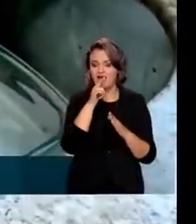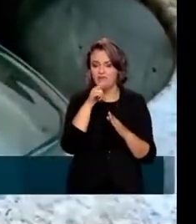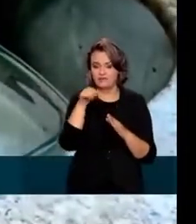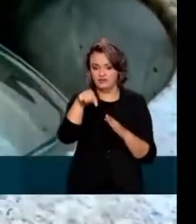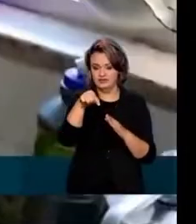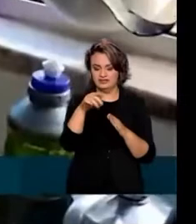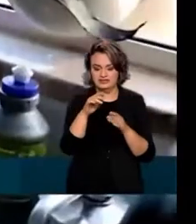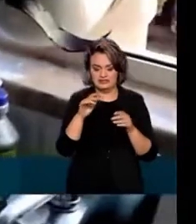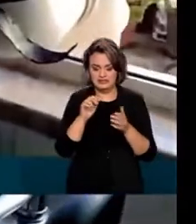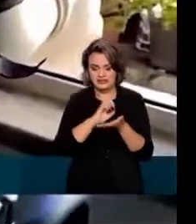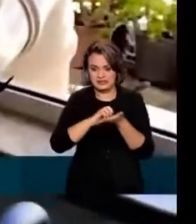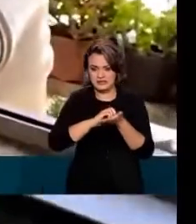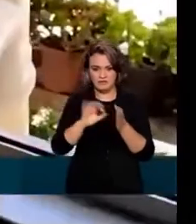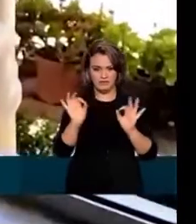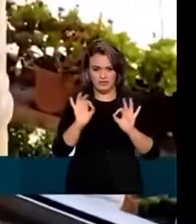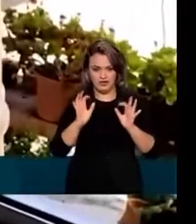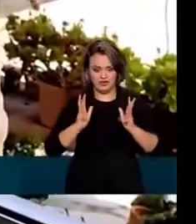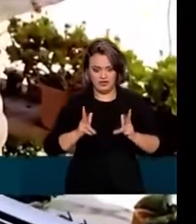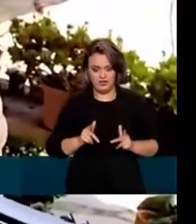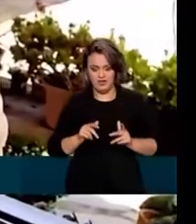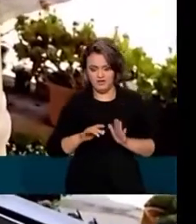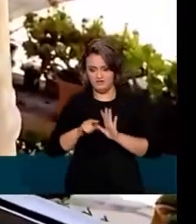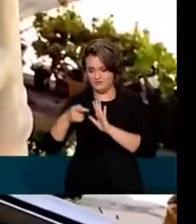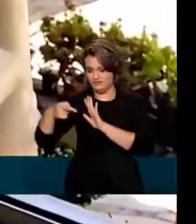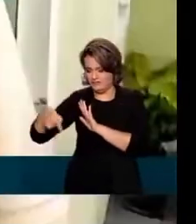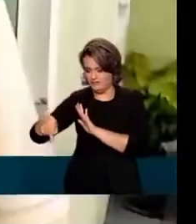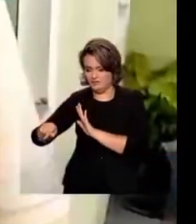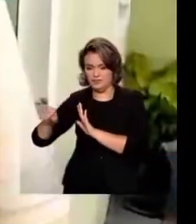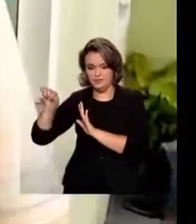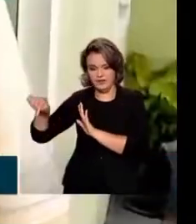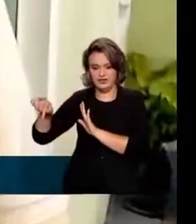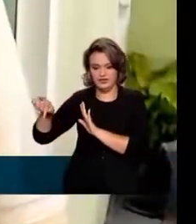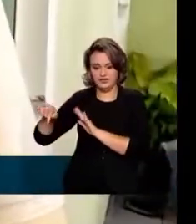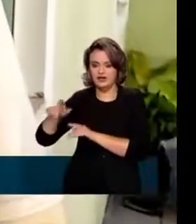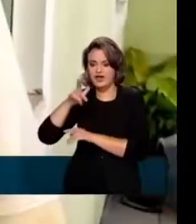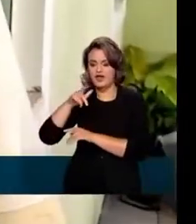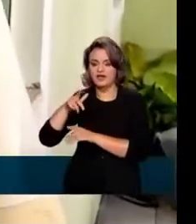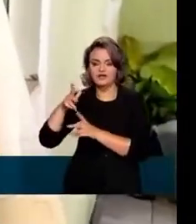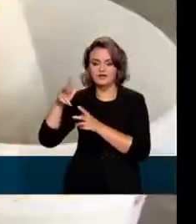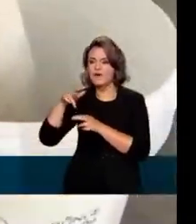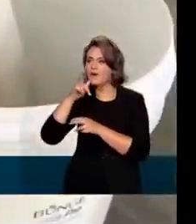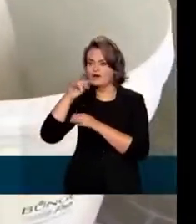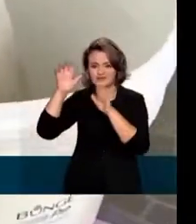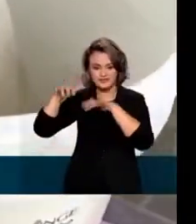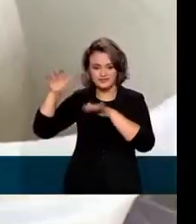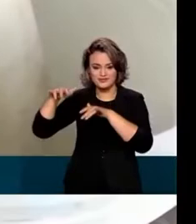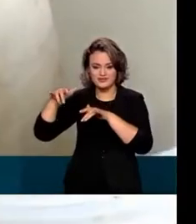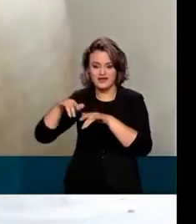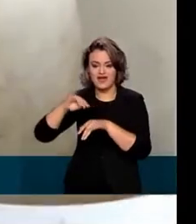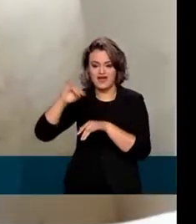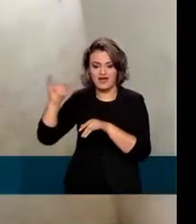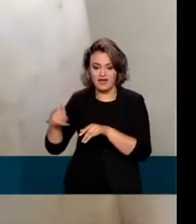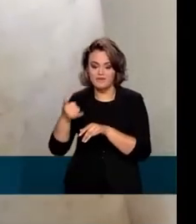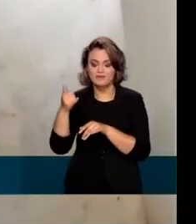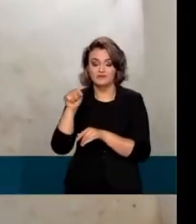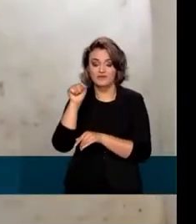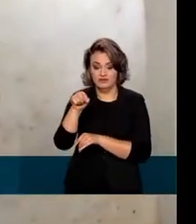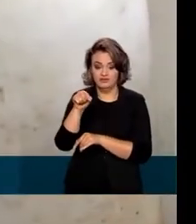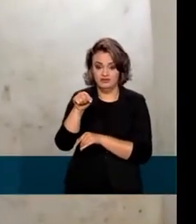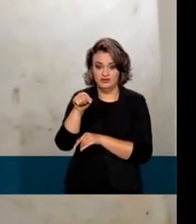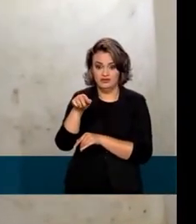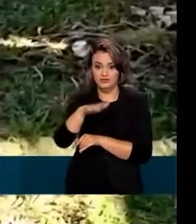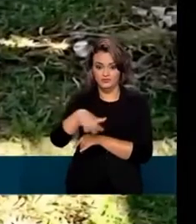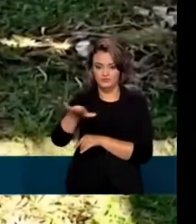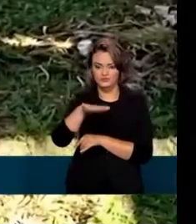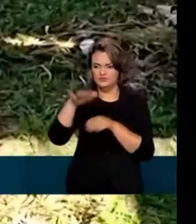sai sem sabão do enxágue e das vasilhas vai para um reservatório, assim como a água da chuva. Ela ainda filtra a água que sai